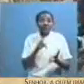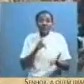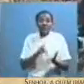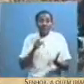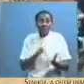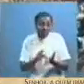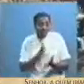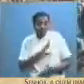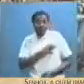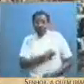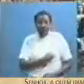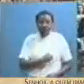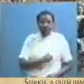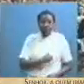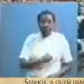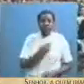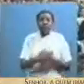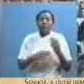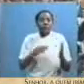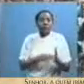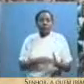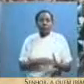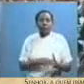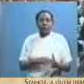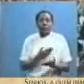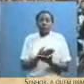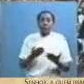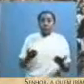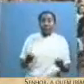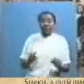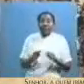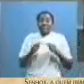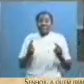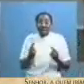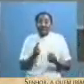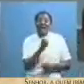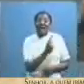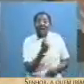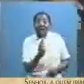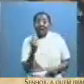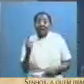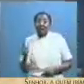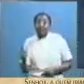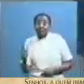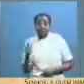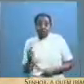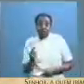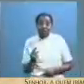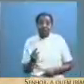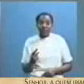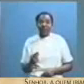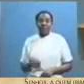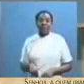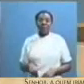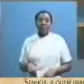carta aos Efésios diz isso, que você seja cheio de toda a plenitude da graça, toda, toda, toda. Então você tem esse desejo de infinito.